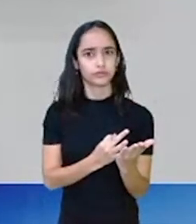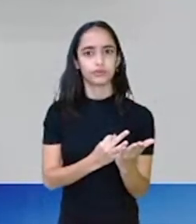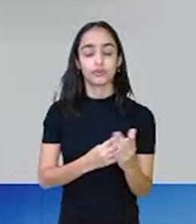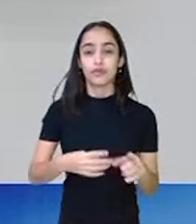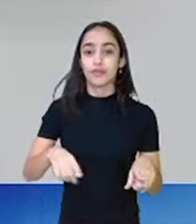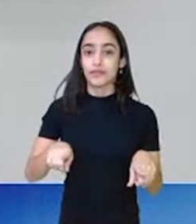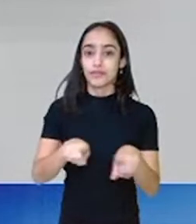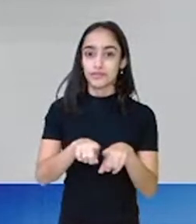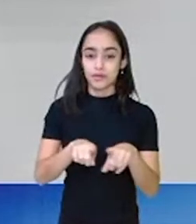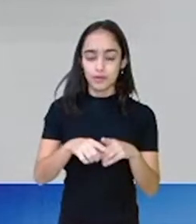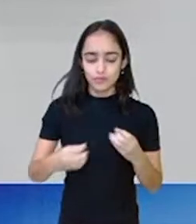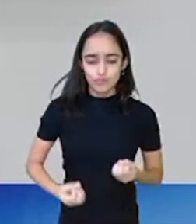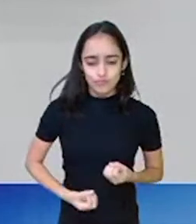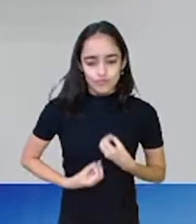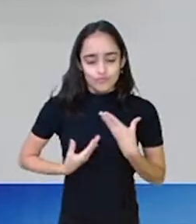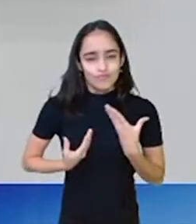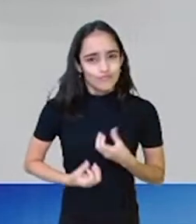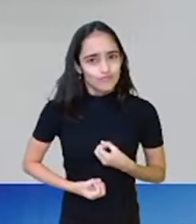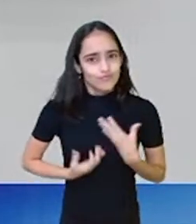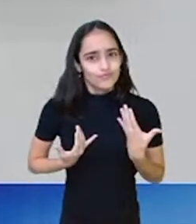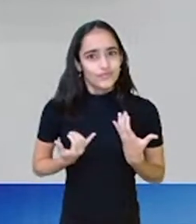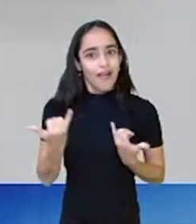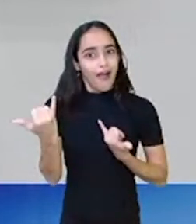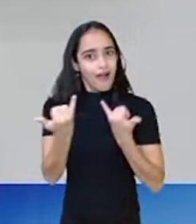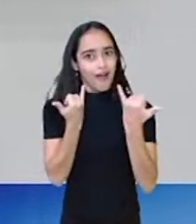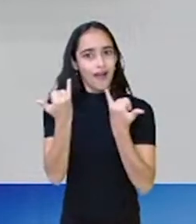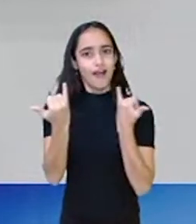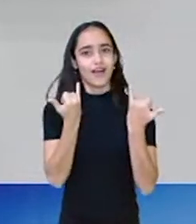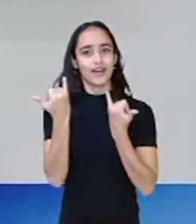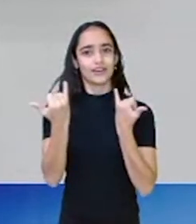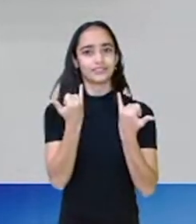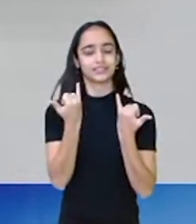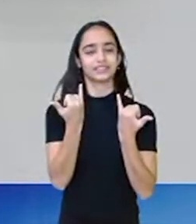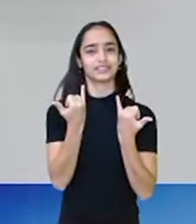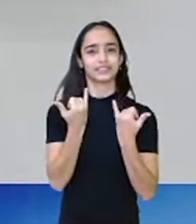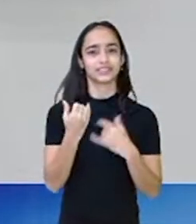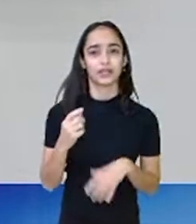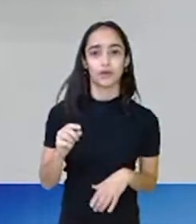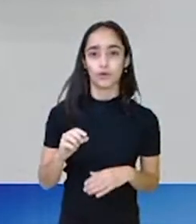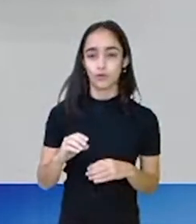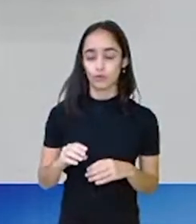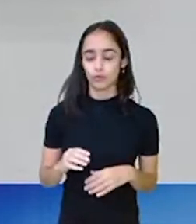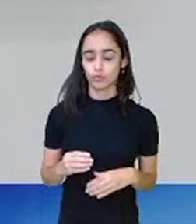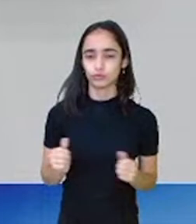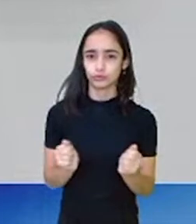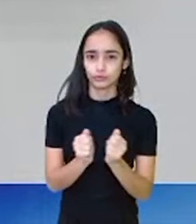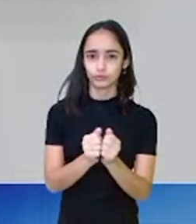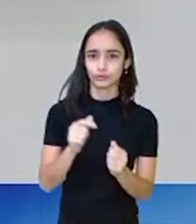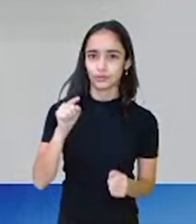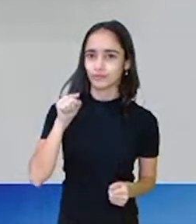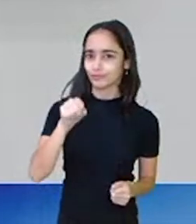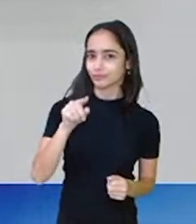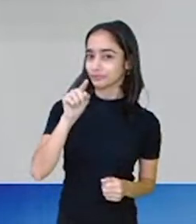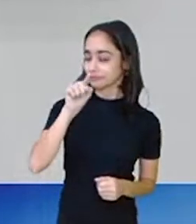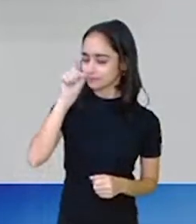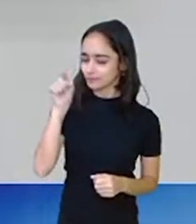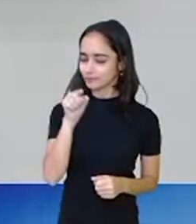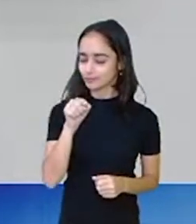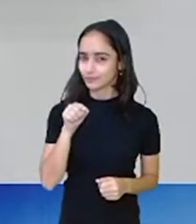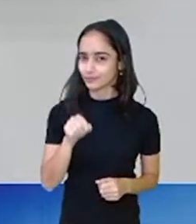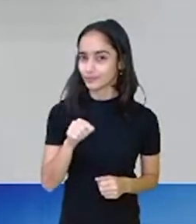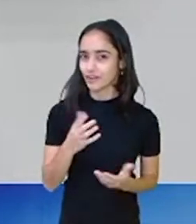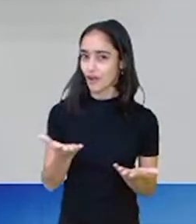também expressa a informação através da pontuação. A gente vai fazer umas leituras aqui, eu vou mostrar a vocês